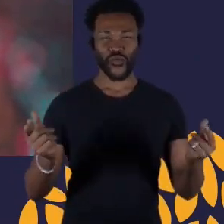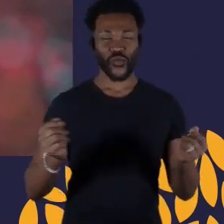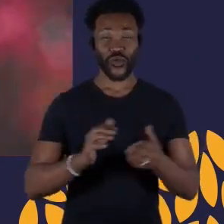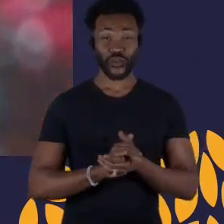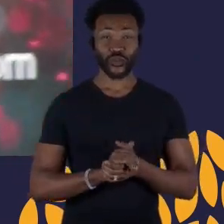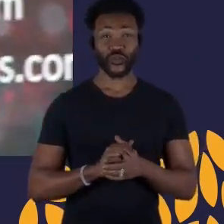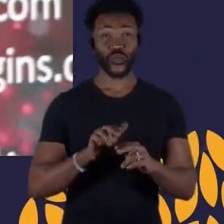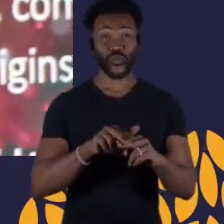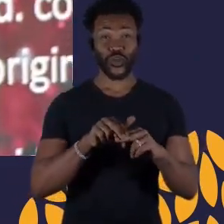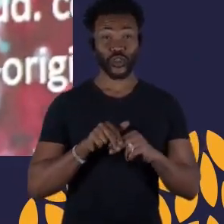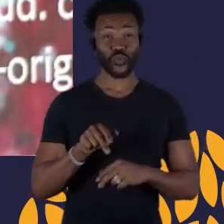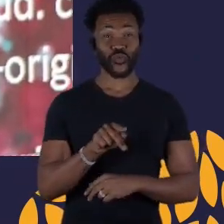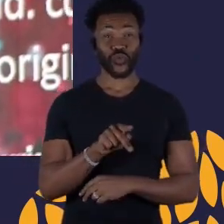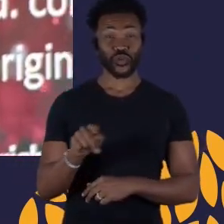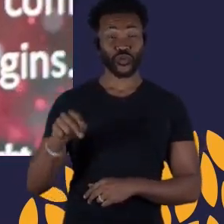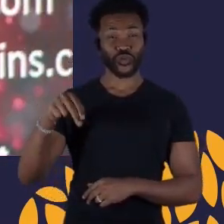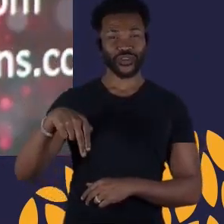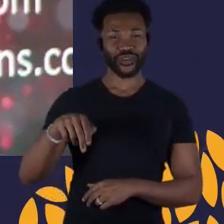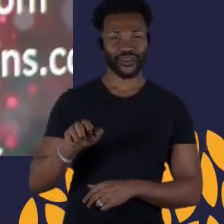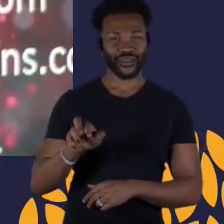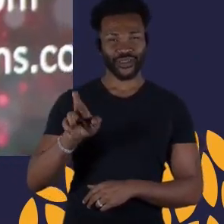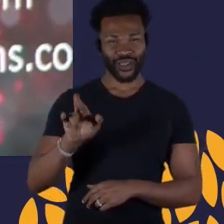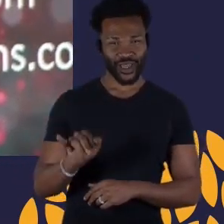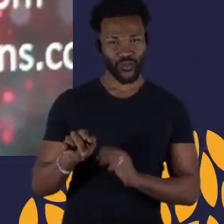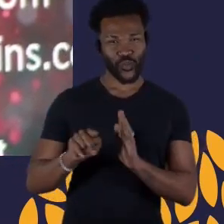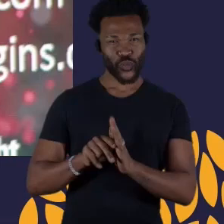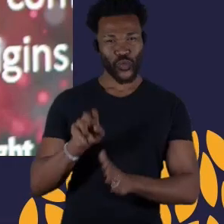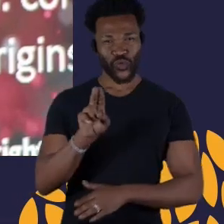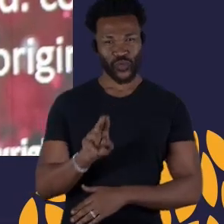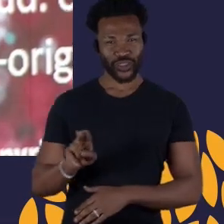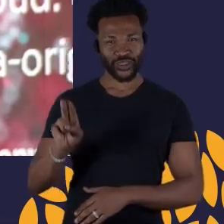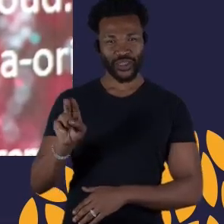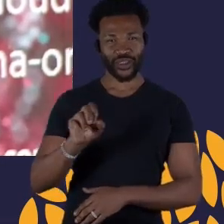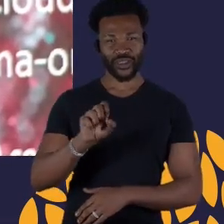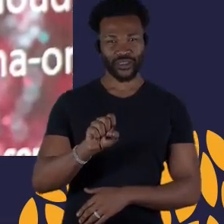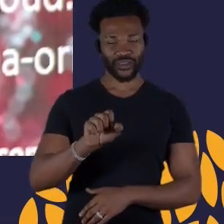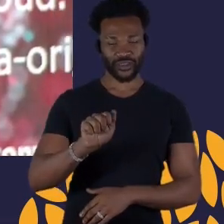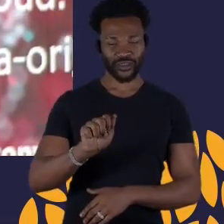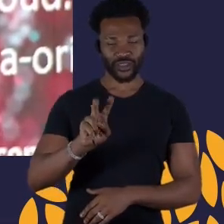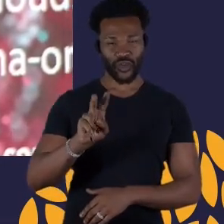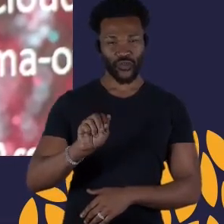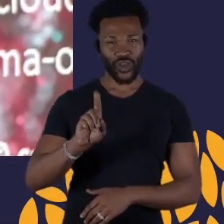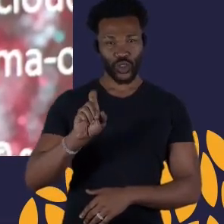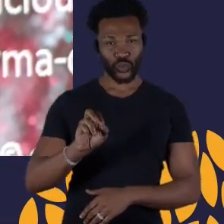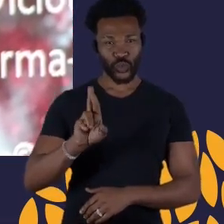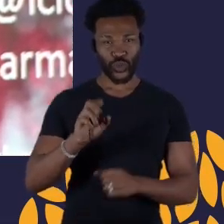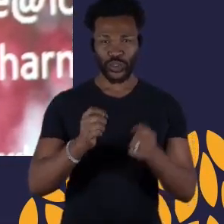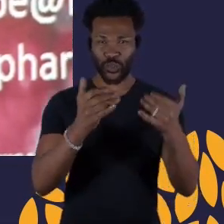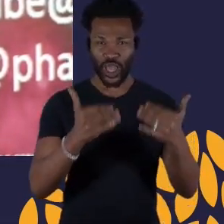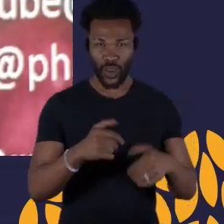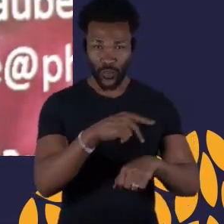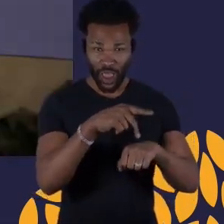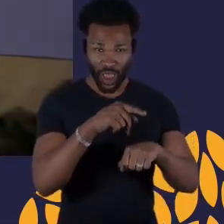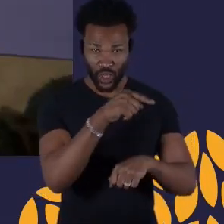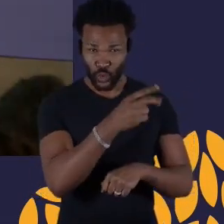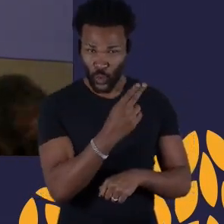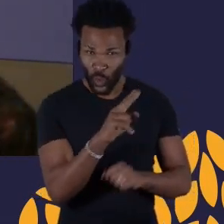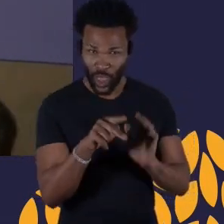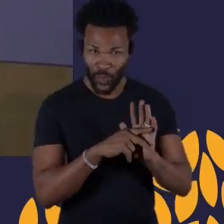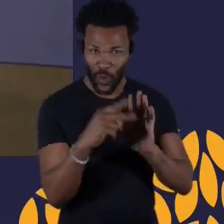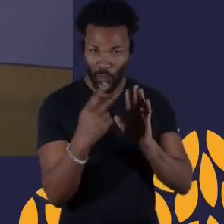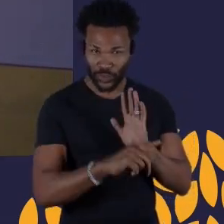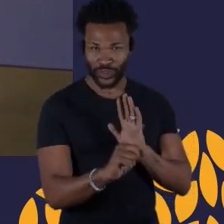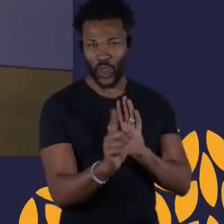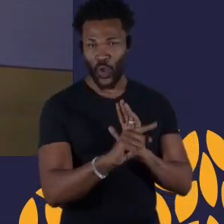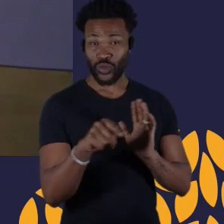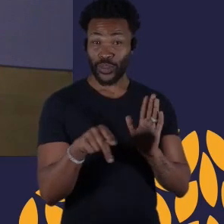Por isso, o professor Neri, da Universidade de Salvador, diz: você não é uruguaia.